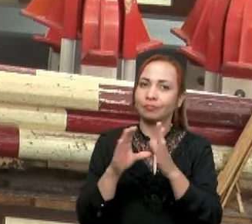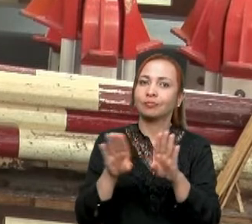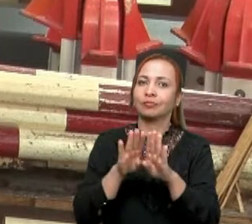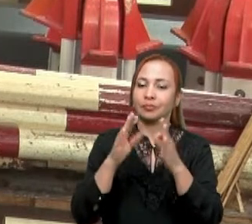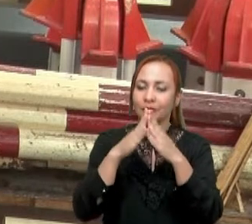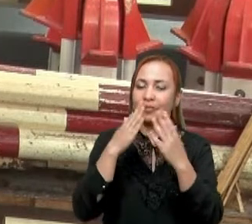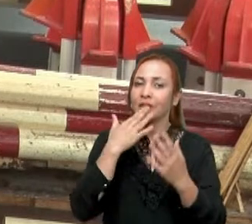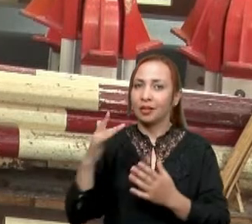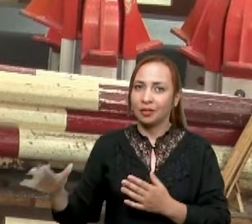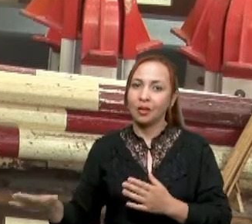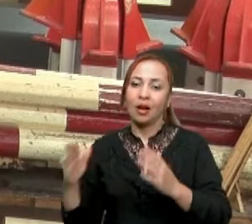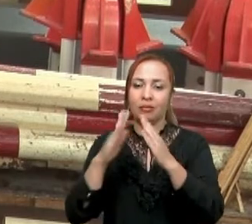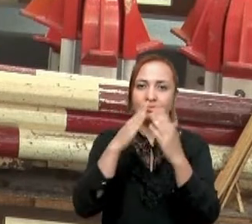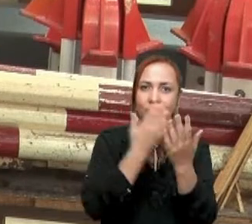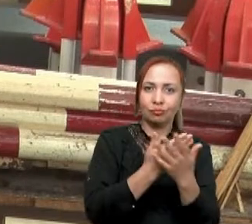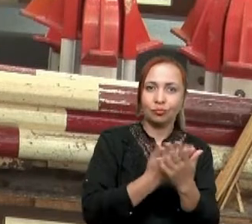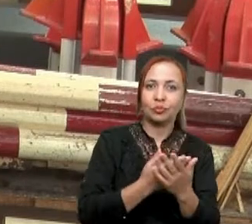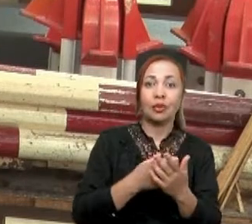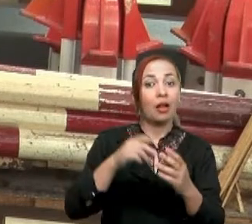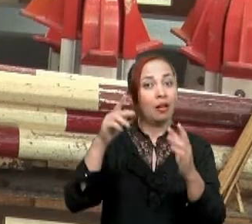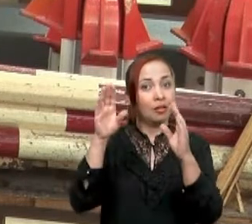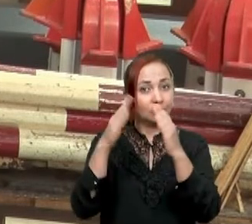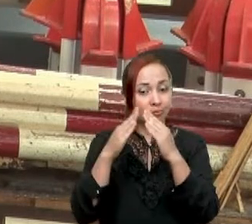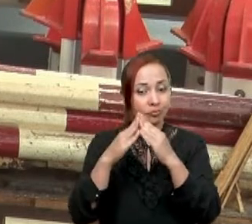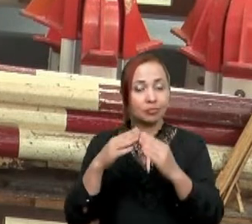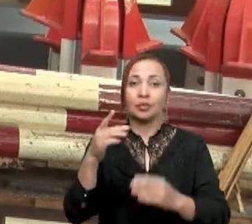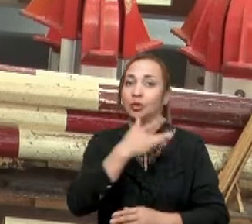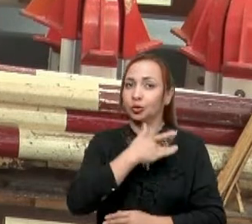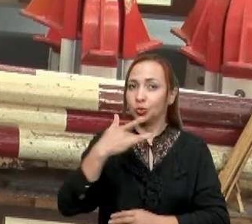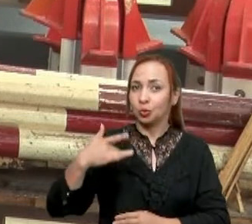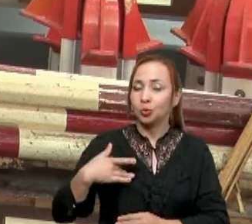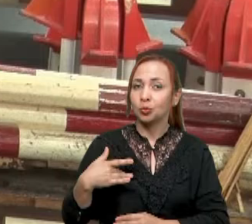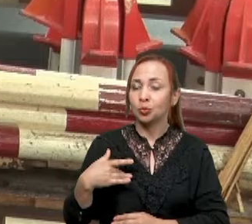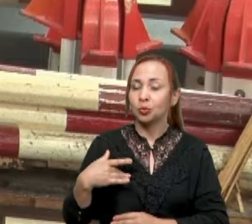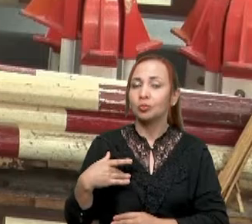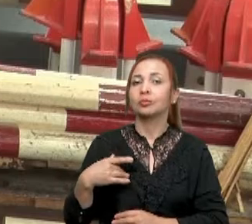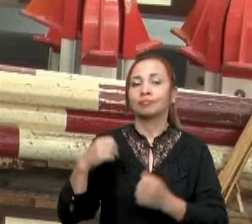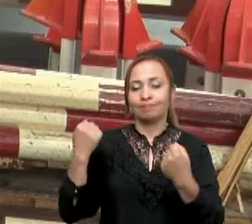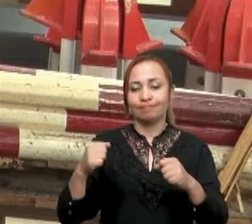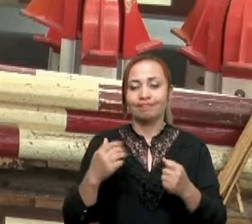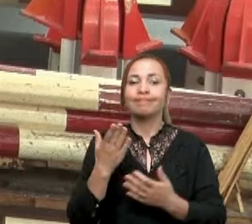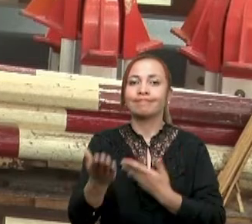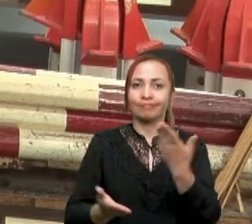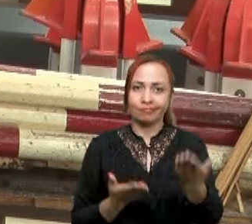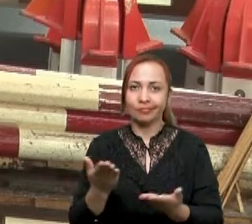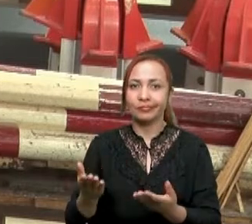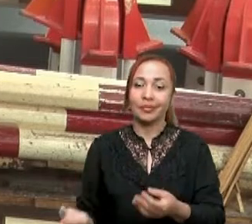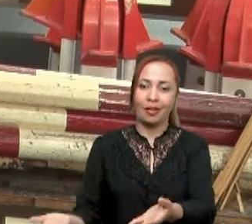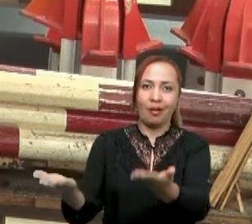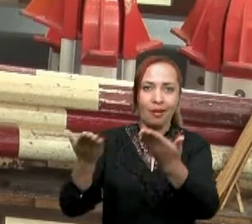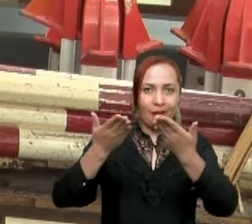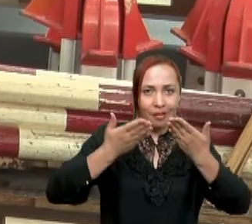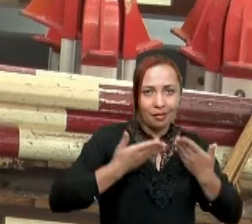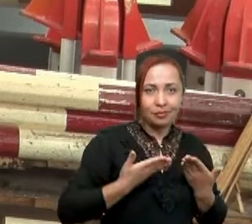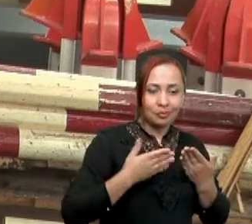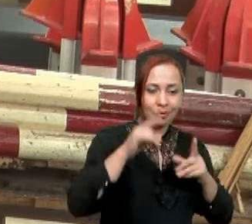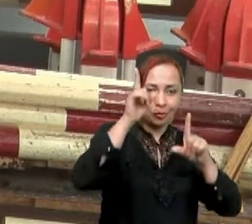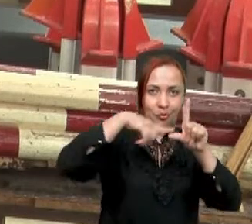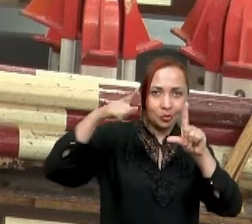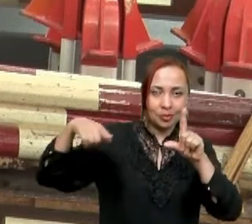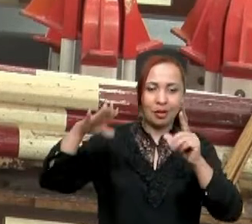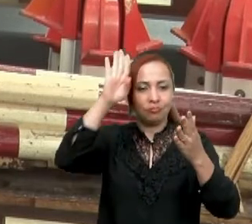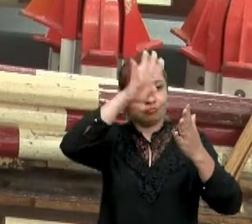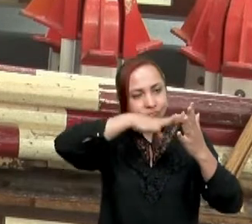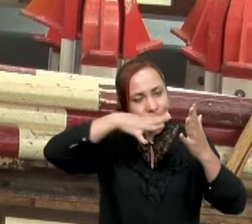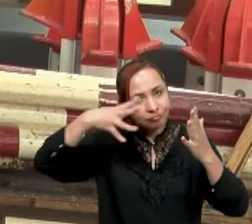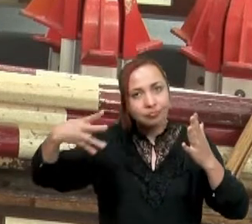quantidade em escolas ou postos de saúde em que eles eram atendidas a partir daí do momento que a gente recebe os dados eu